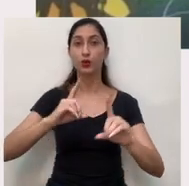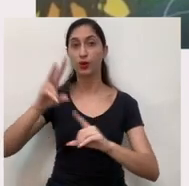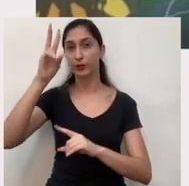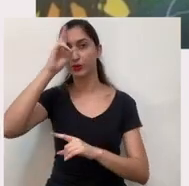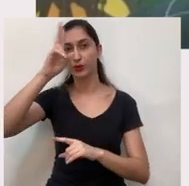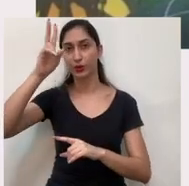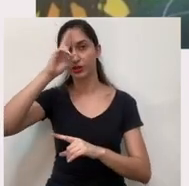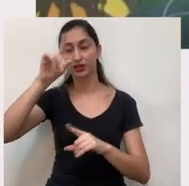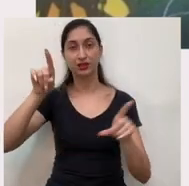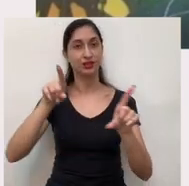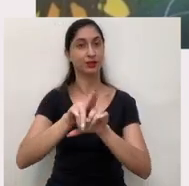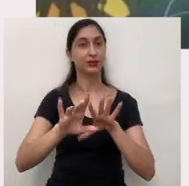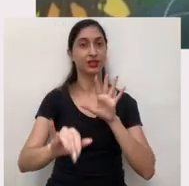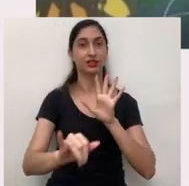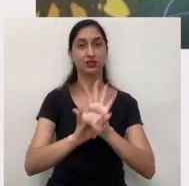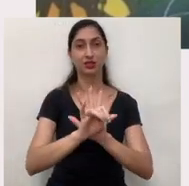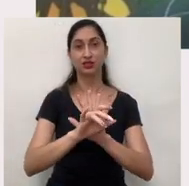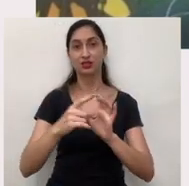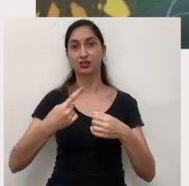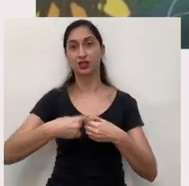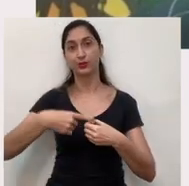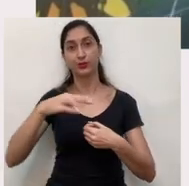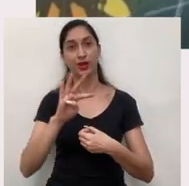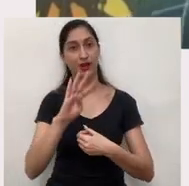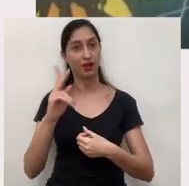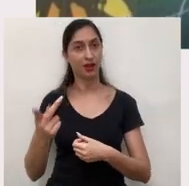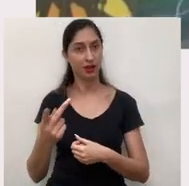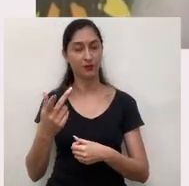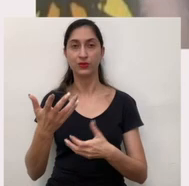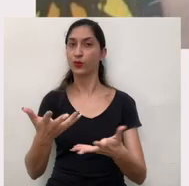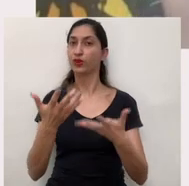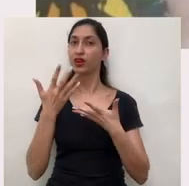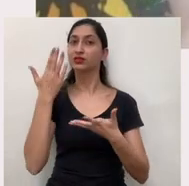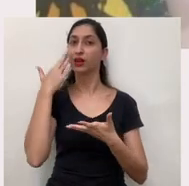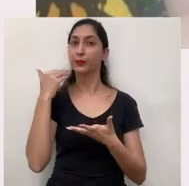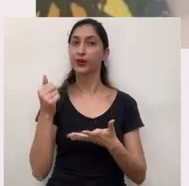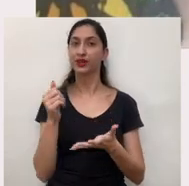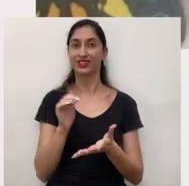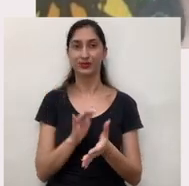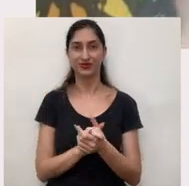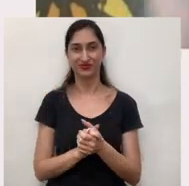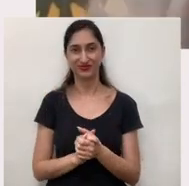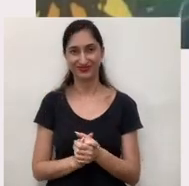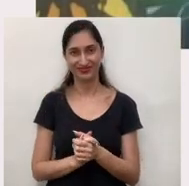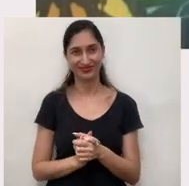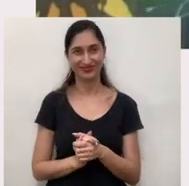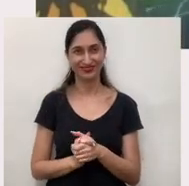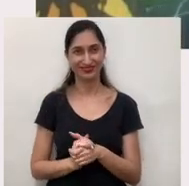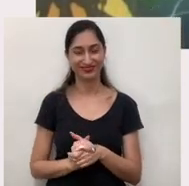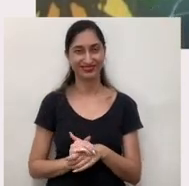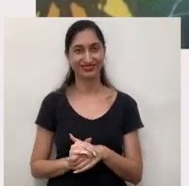com a identidade em si da cidade de Belo Horizonte, eu queria te ouvir falar um pouquinho disso.